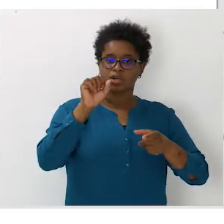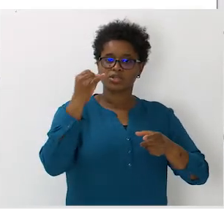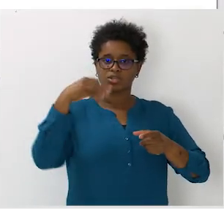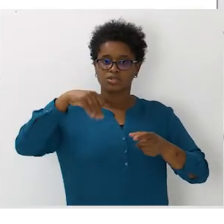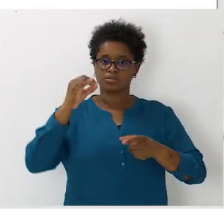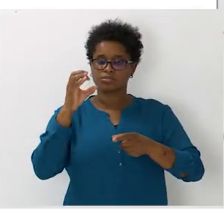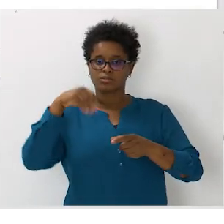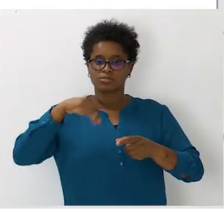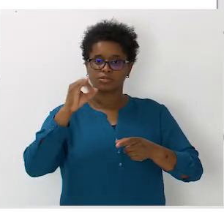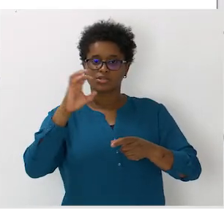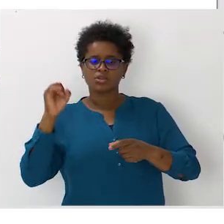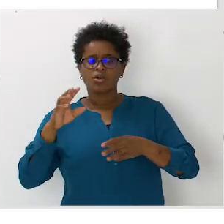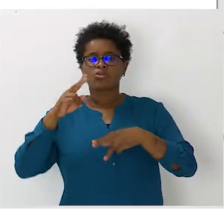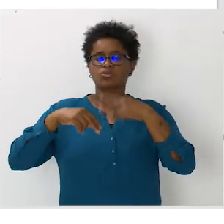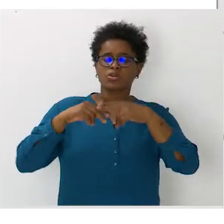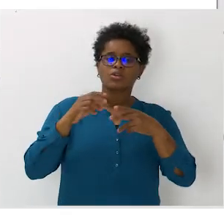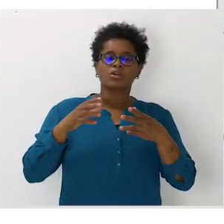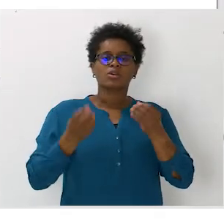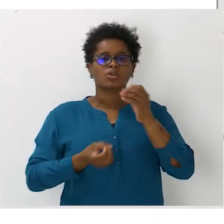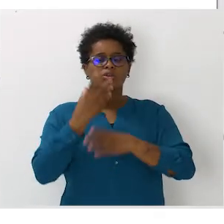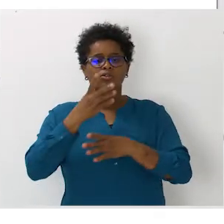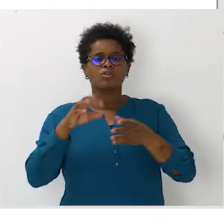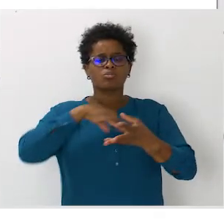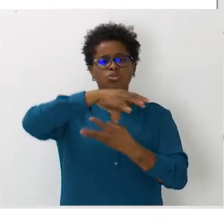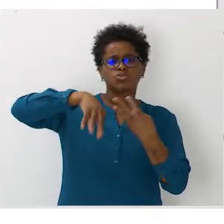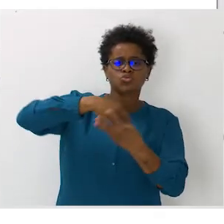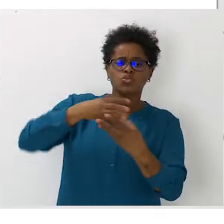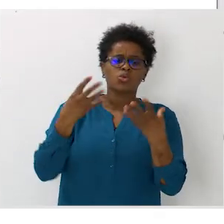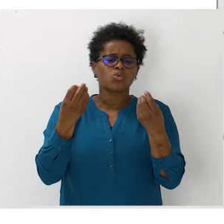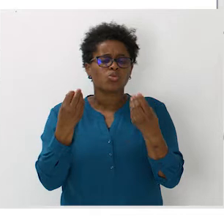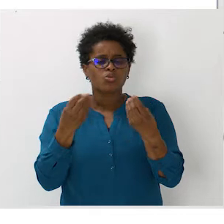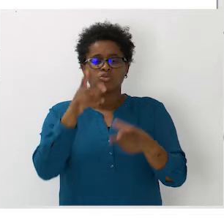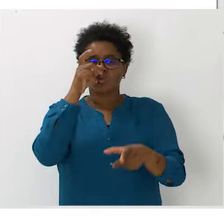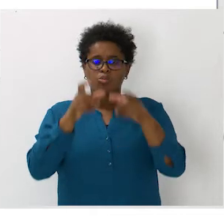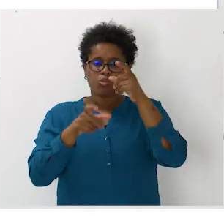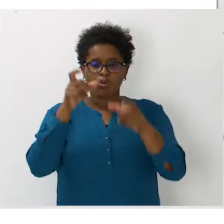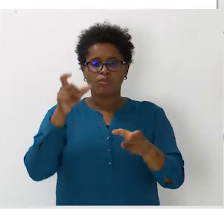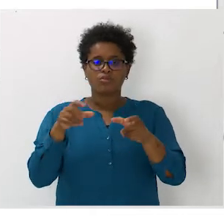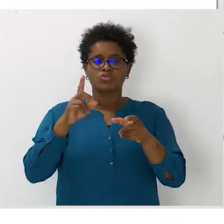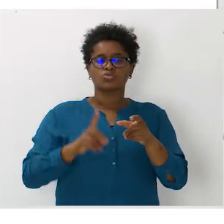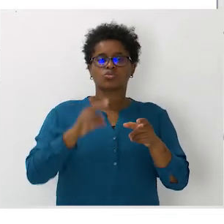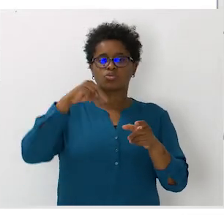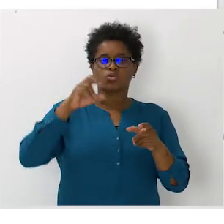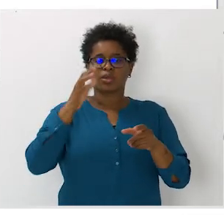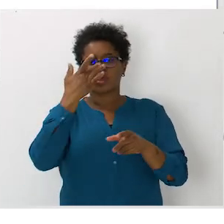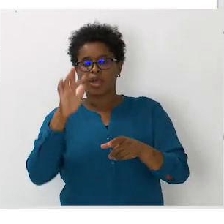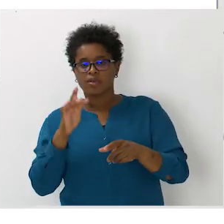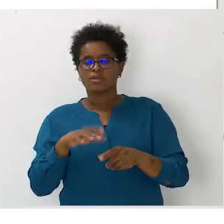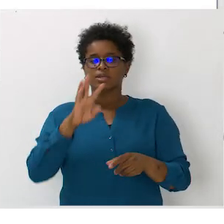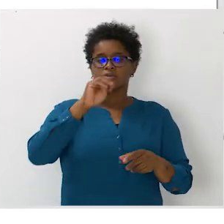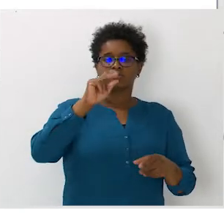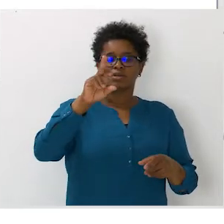egípcio formou-se a partir da mistura de vários povos do Nordeste africano,